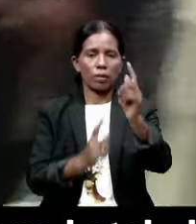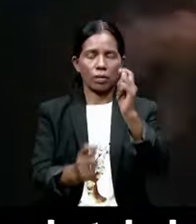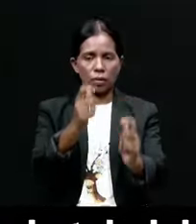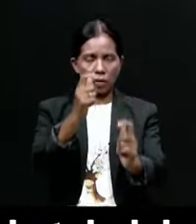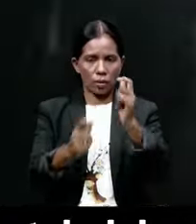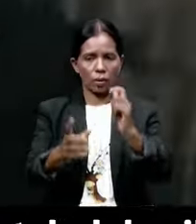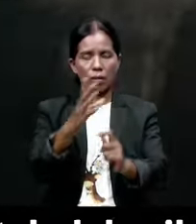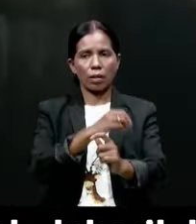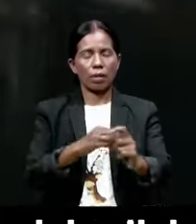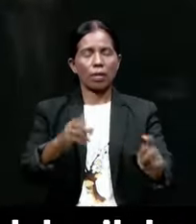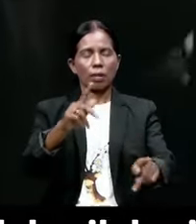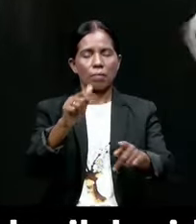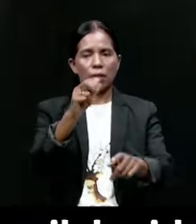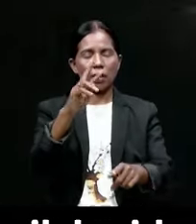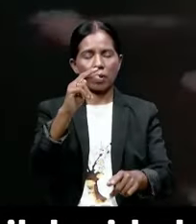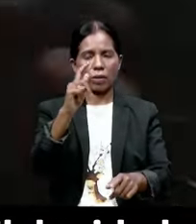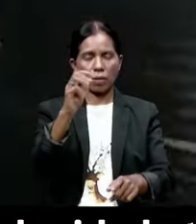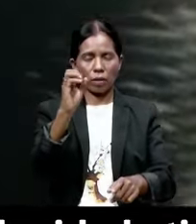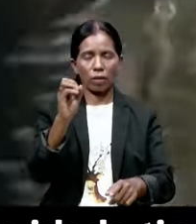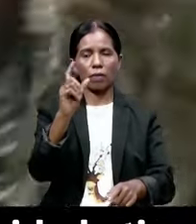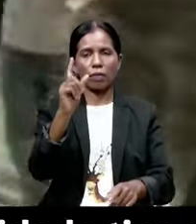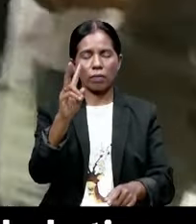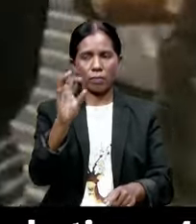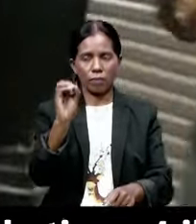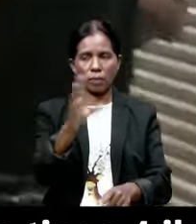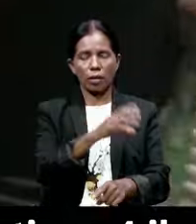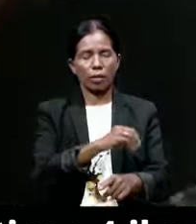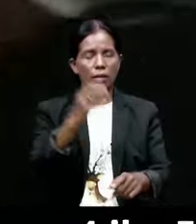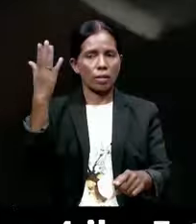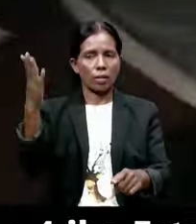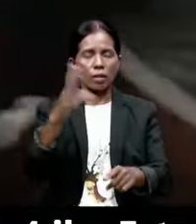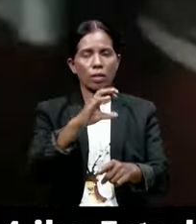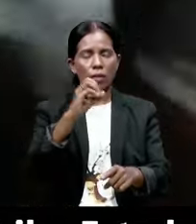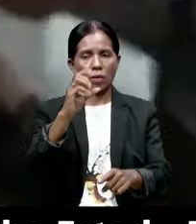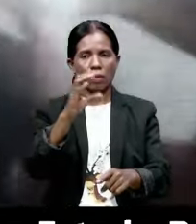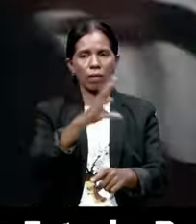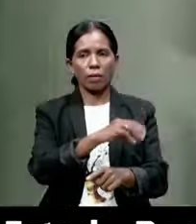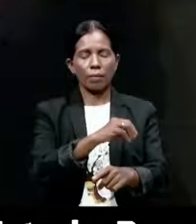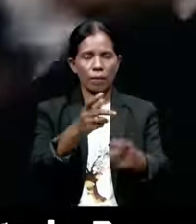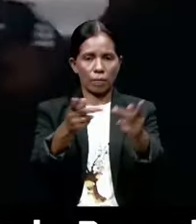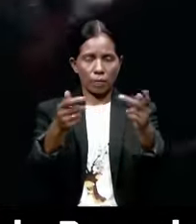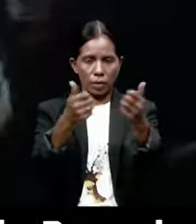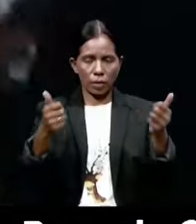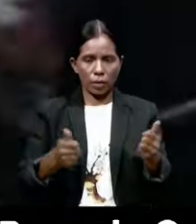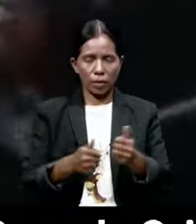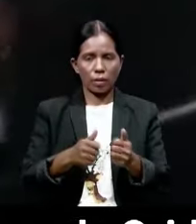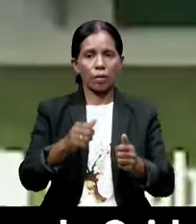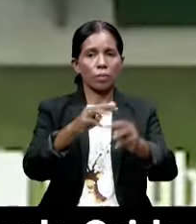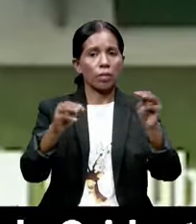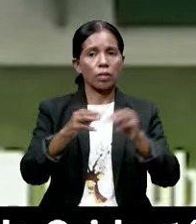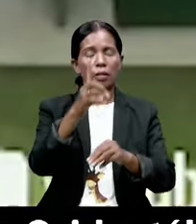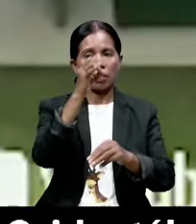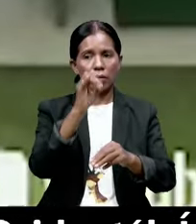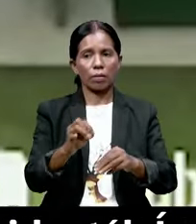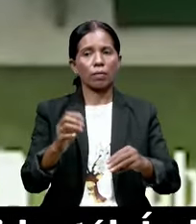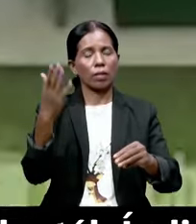Recurso Barguido Arnolfo Teves Giaeri e a residência Top Golf Metial, posto administrativo Cristo em município de Ili. Mas bem,